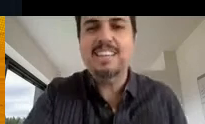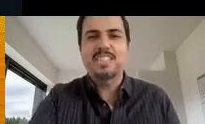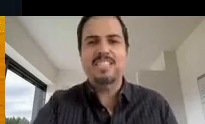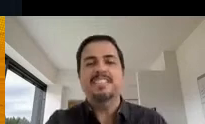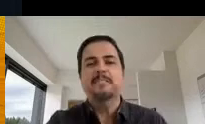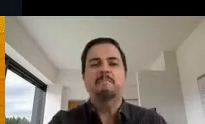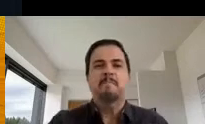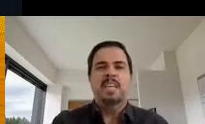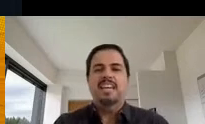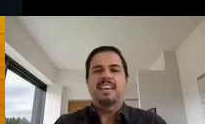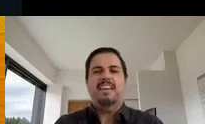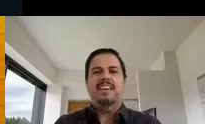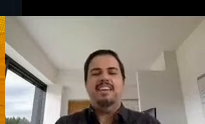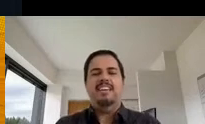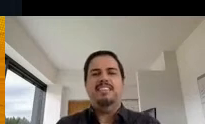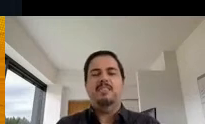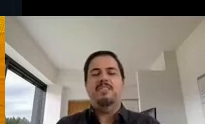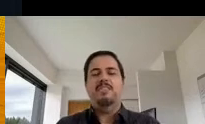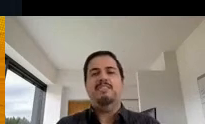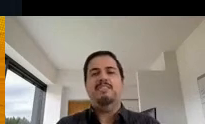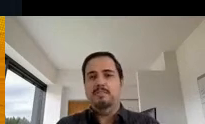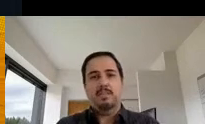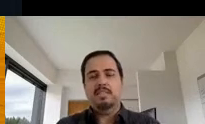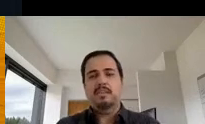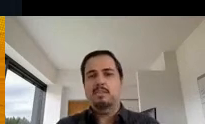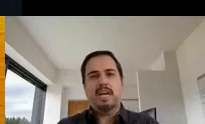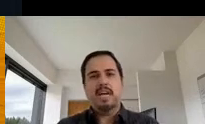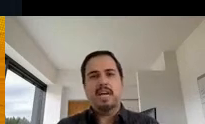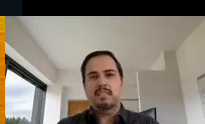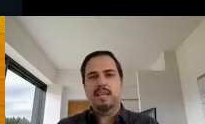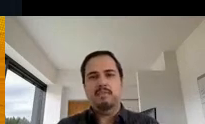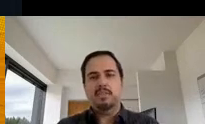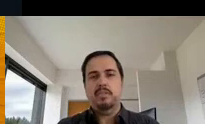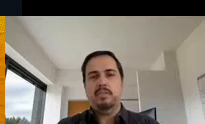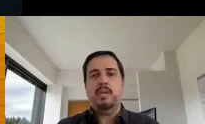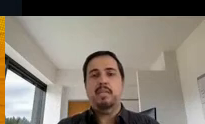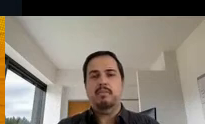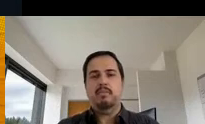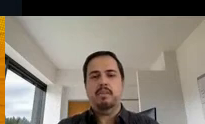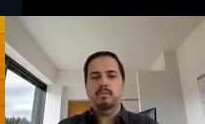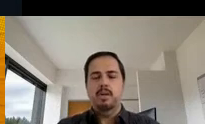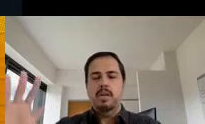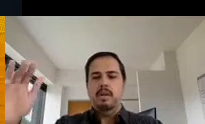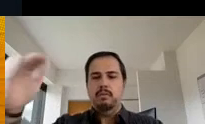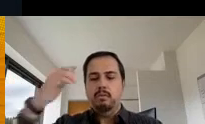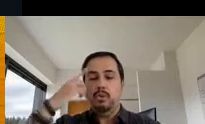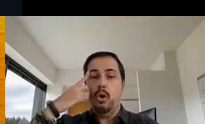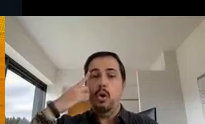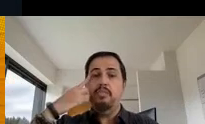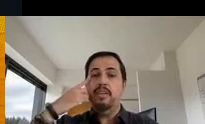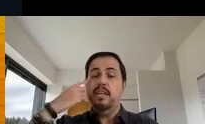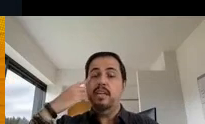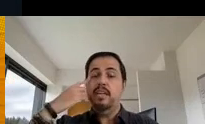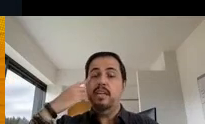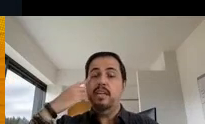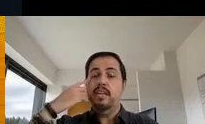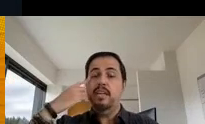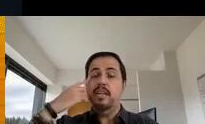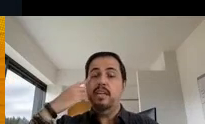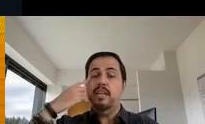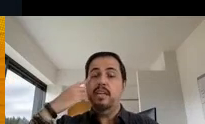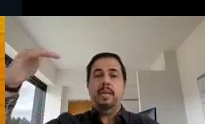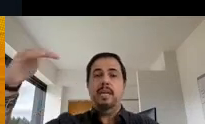idade, 14 anos de idade. Então, vocês são os caras, né? Vocês são o retrato, né? O